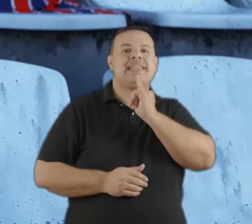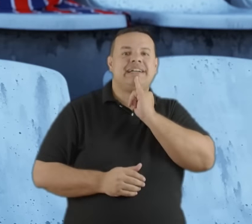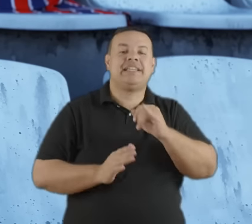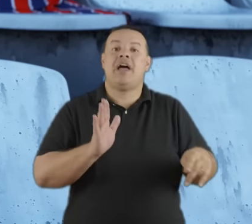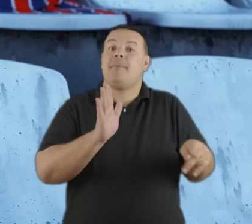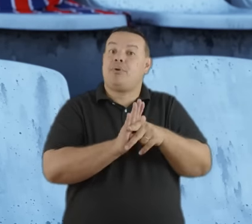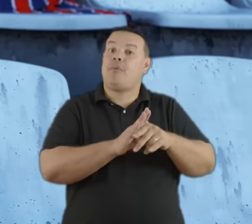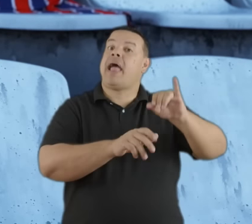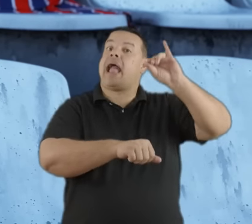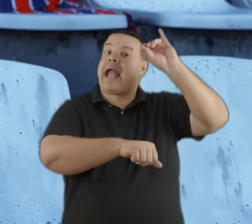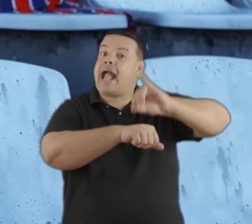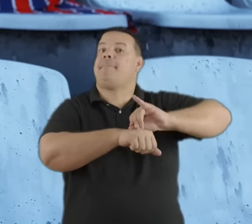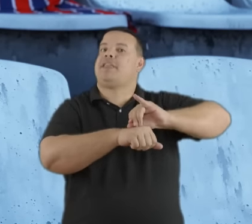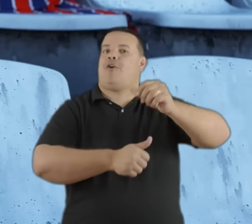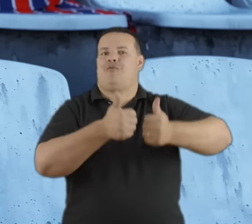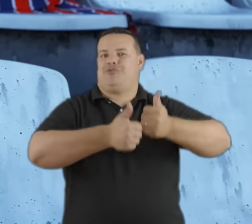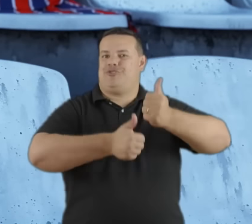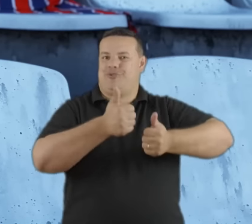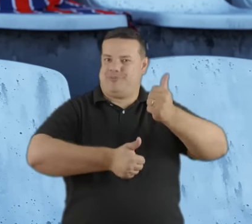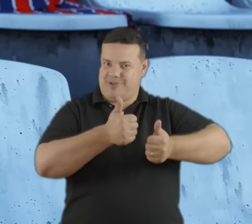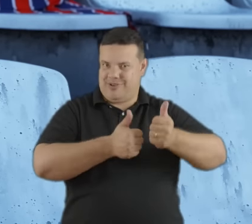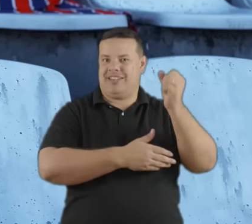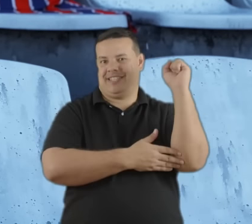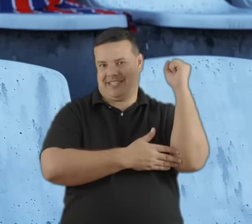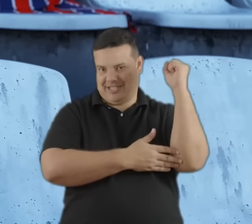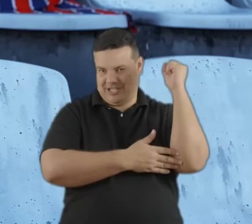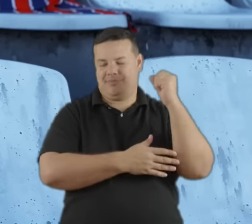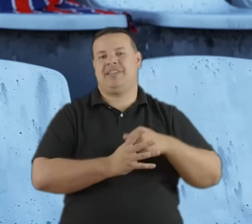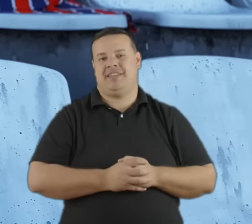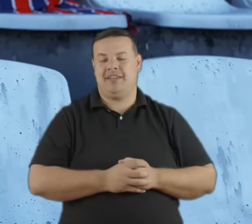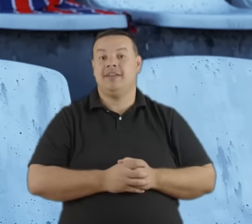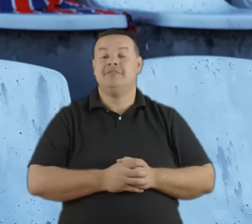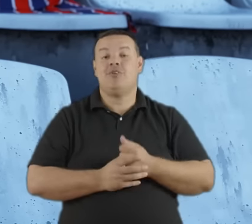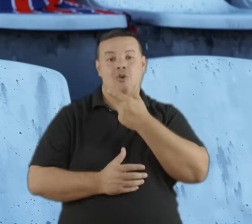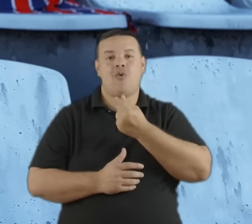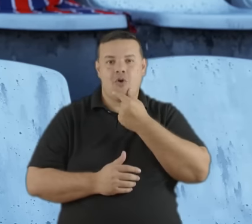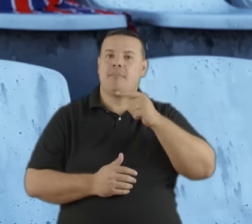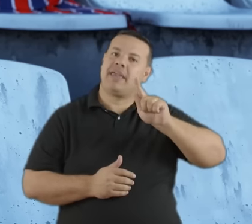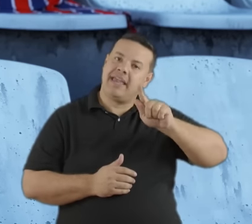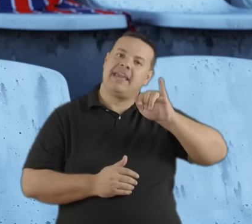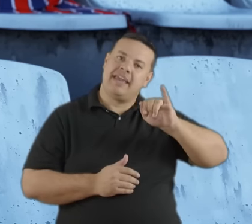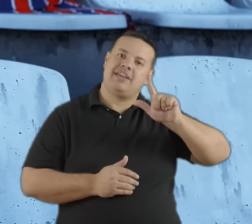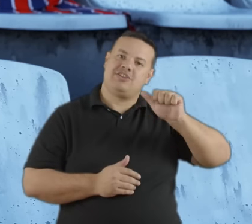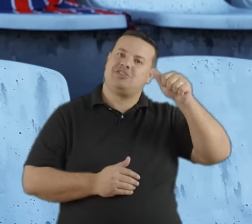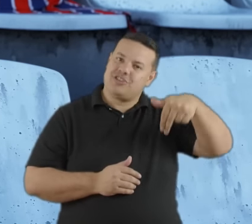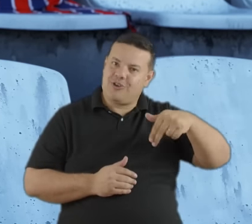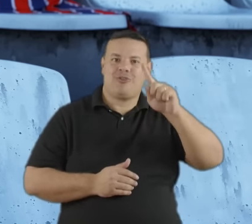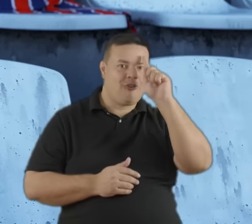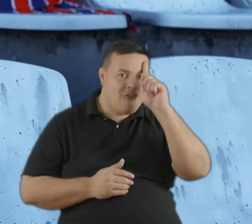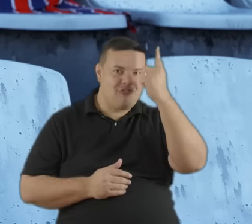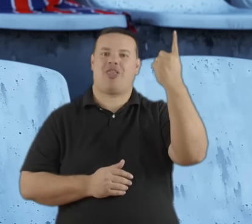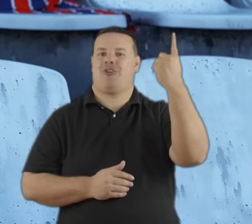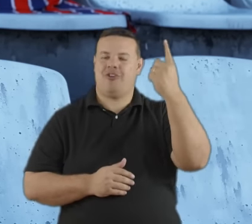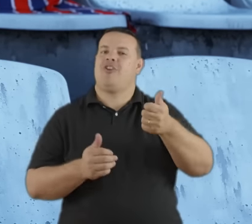como é o Itabaiana, essa capital do futebol, né? Eu acho que foi Gilson Portela que criou